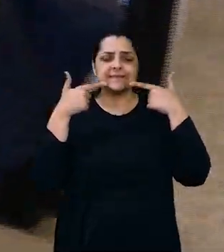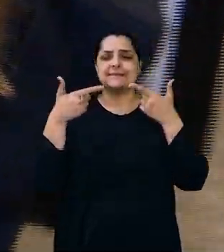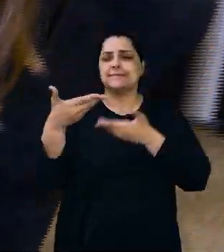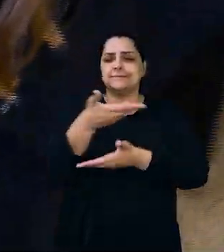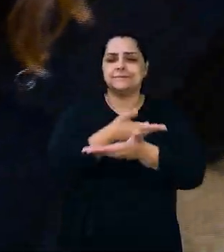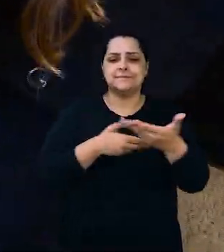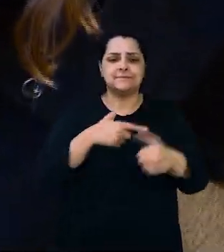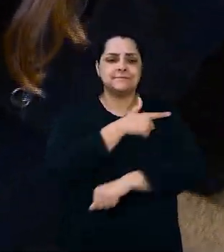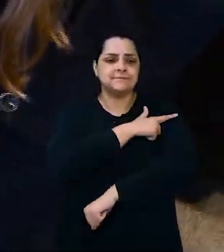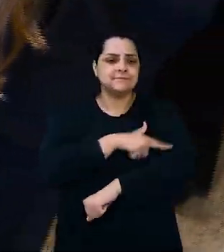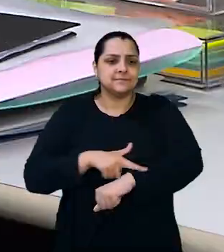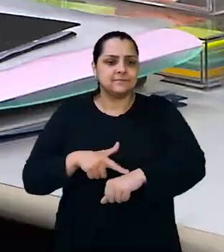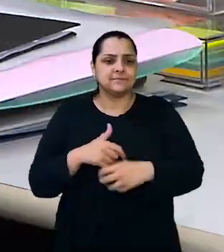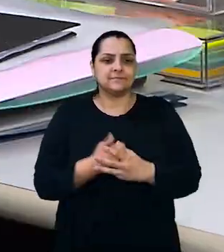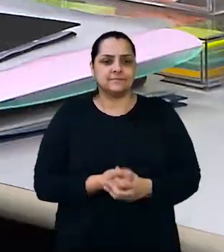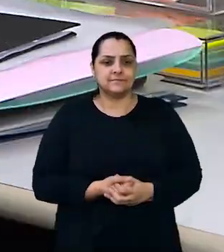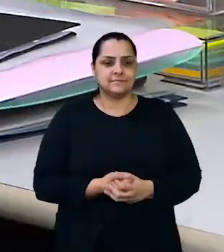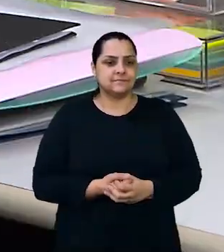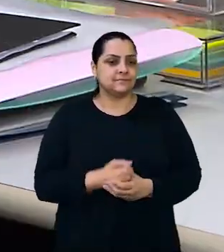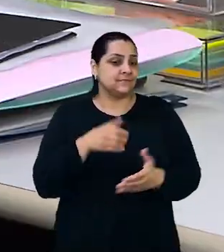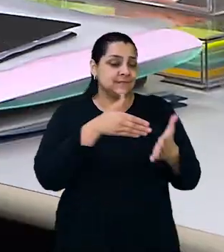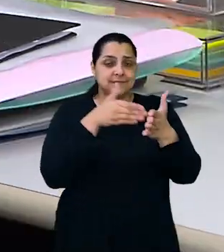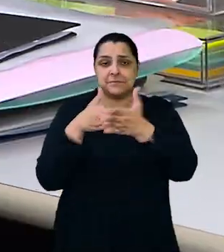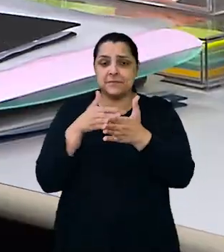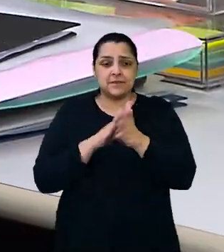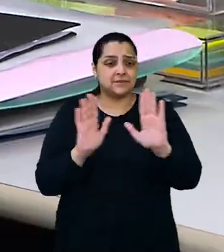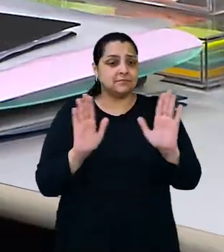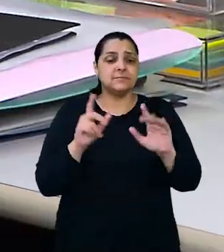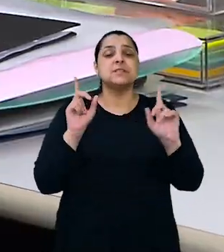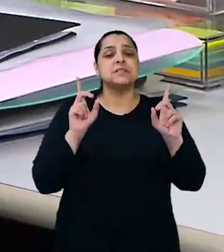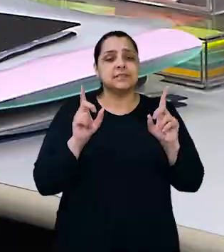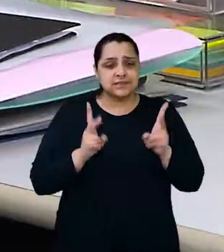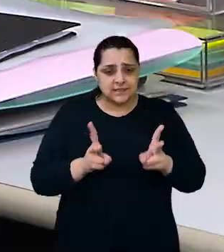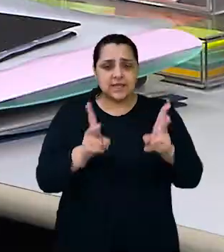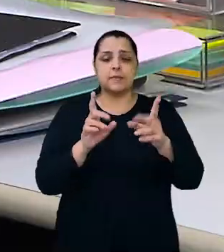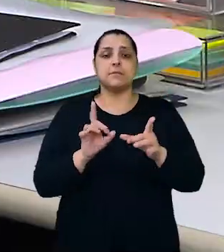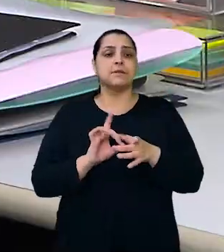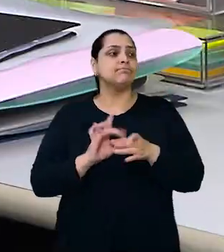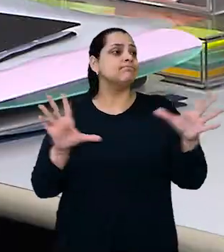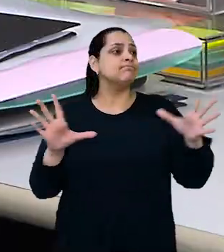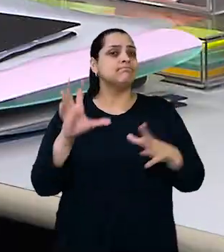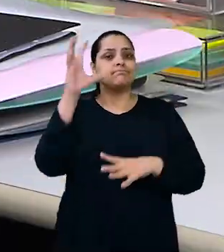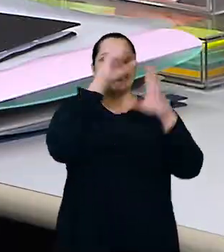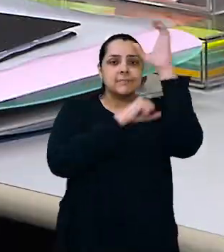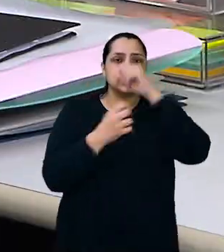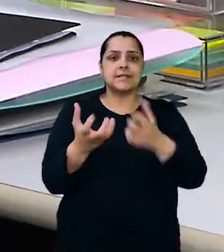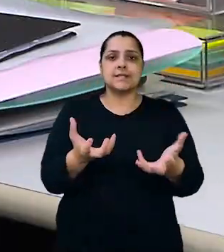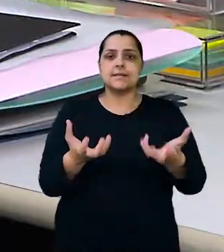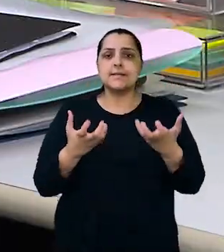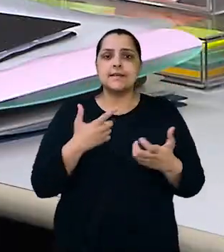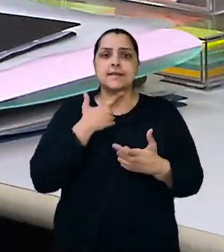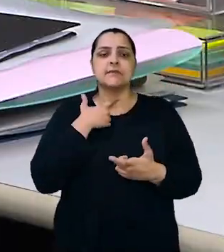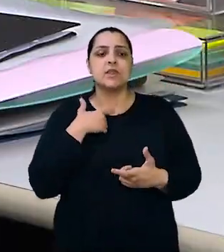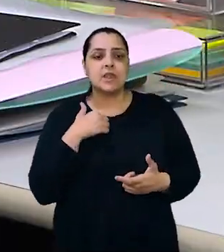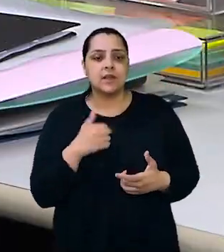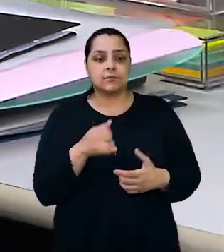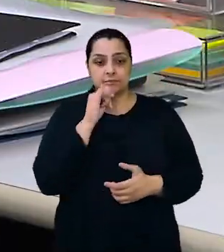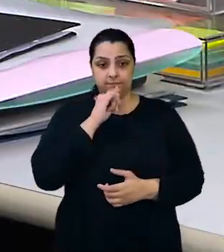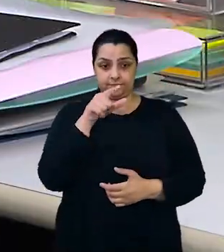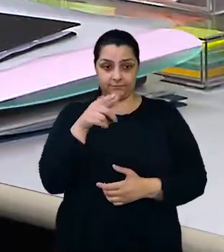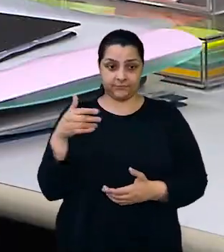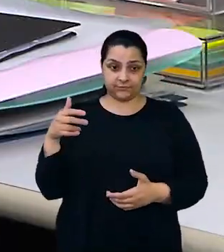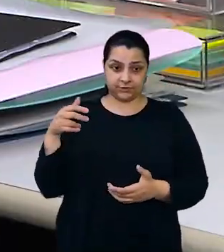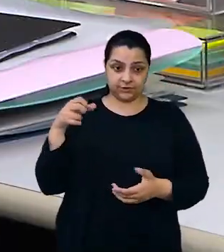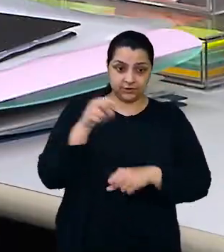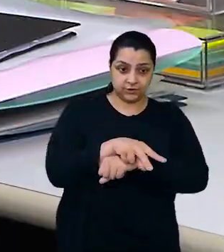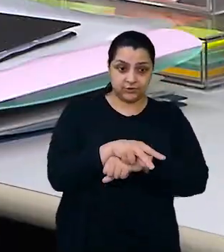simpática, sempre muito educada. Independente de limitação, ela está sempre disposta a aprender, né? Então, um exemplo, quando ela chegou